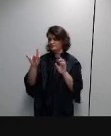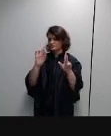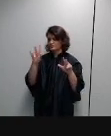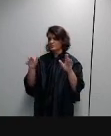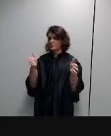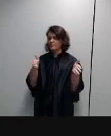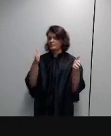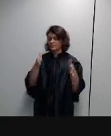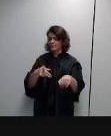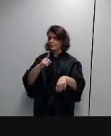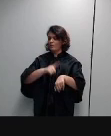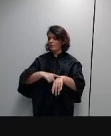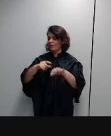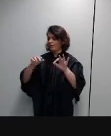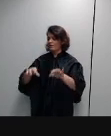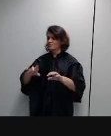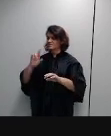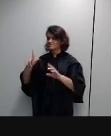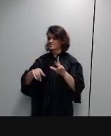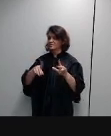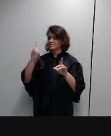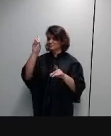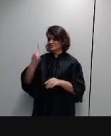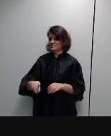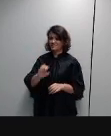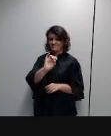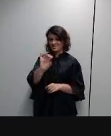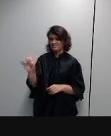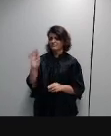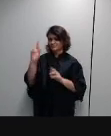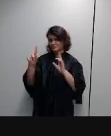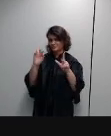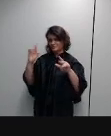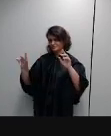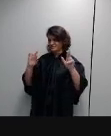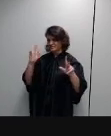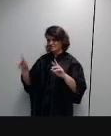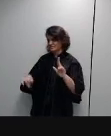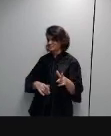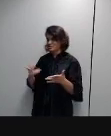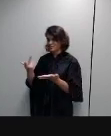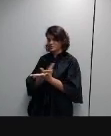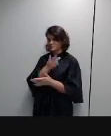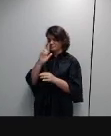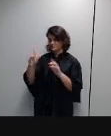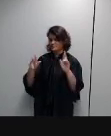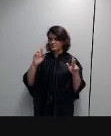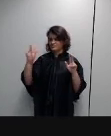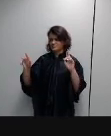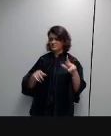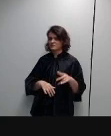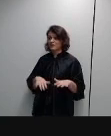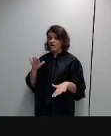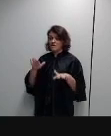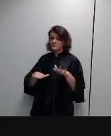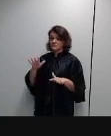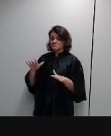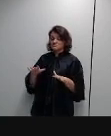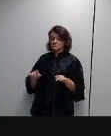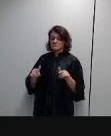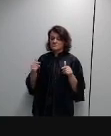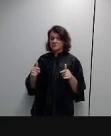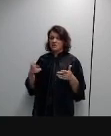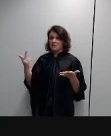os direitos nunca se realizam do mesmo jeito mais diversas situações litigiosas às vezes sua situação é